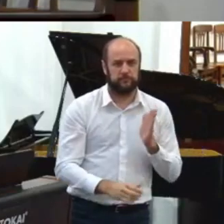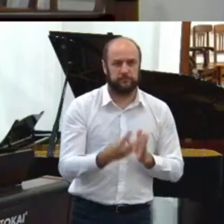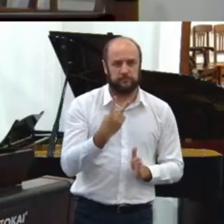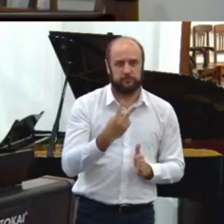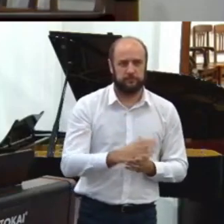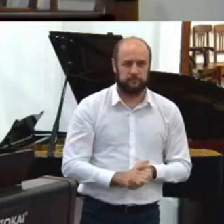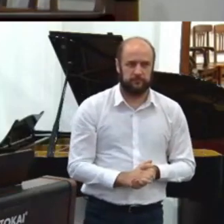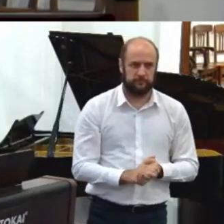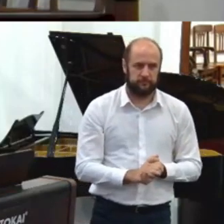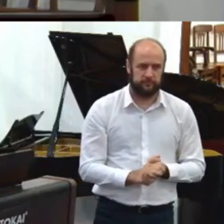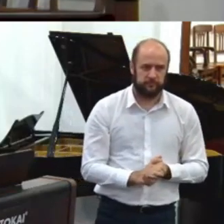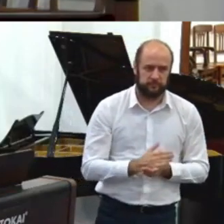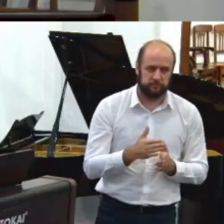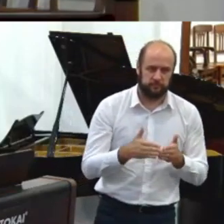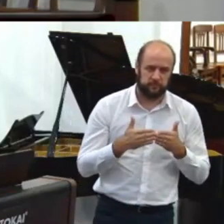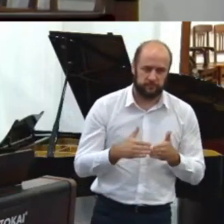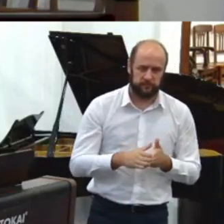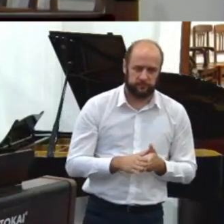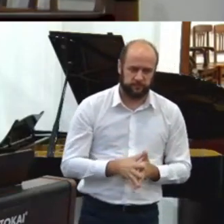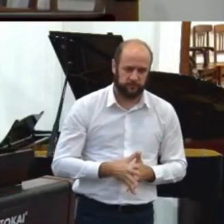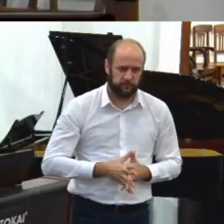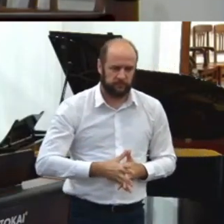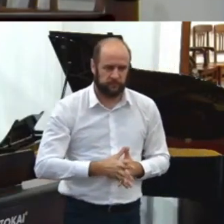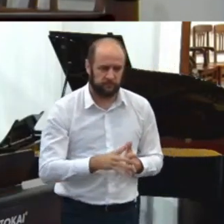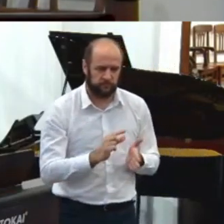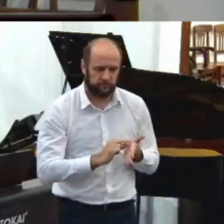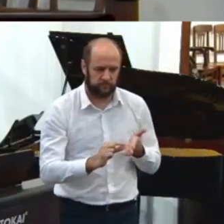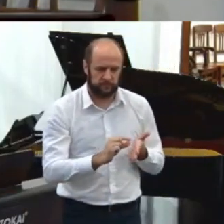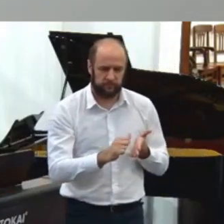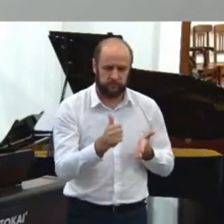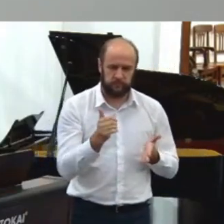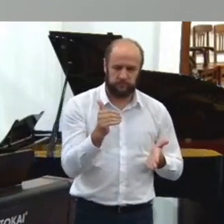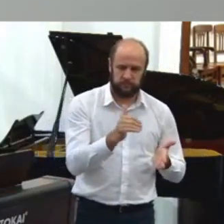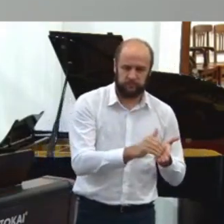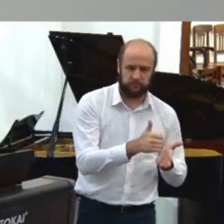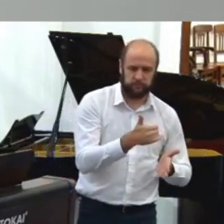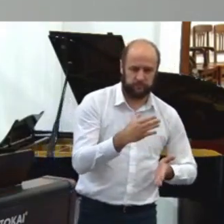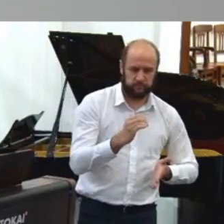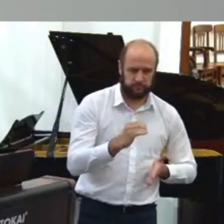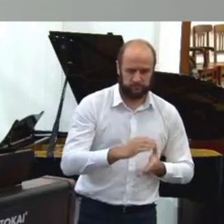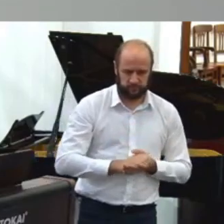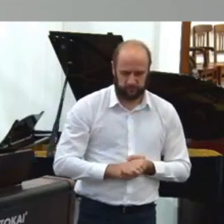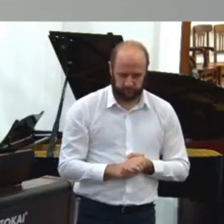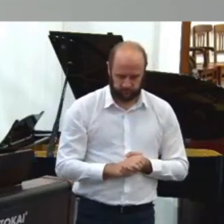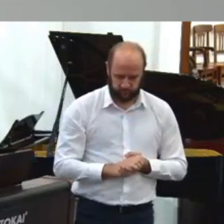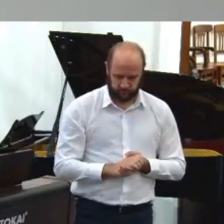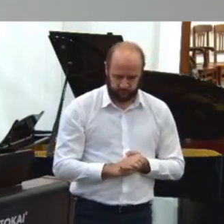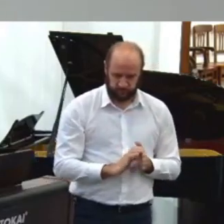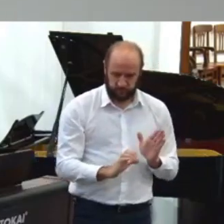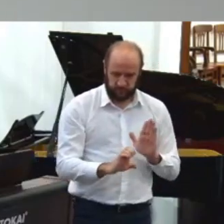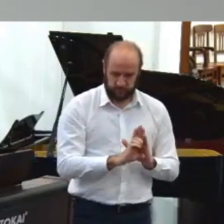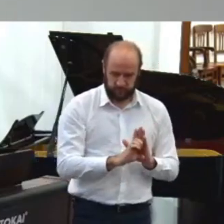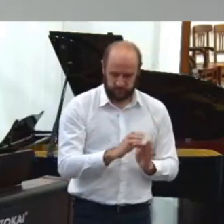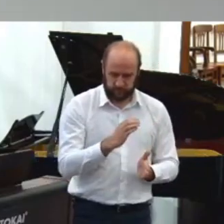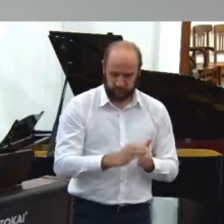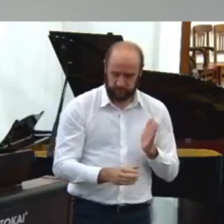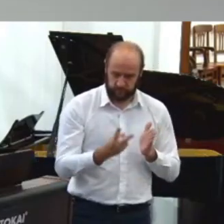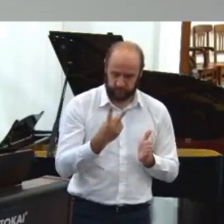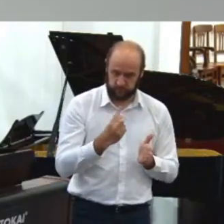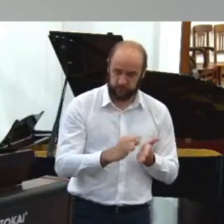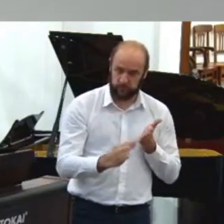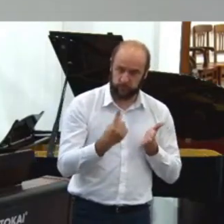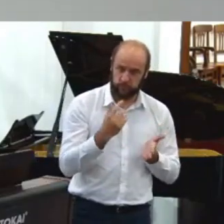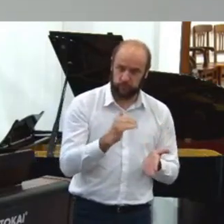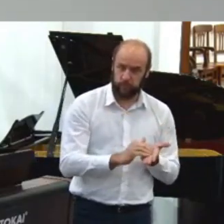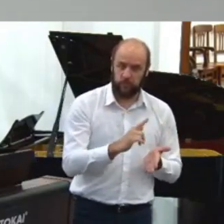capítulo 2, por favor. Os versículos são de 1 a 10. Êxodo capítulo 2,